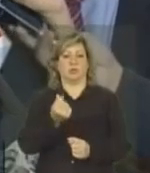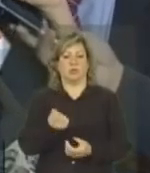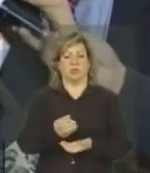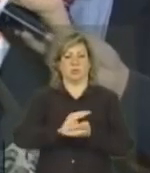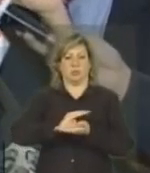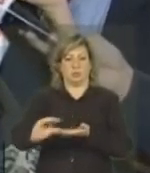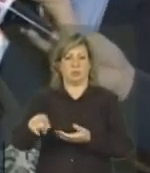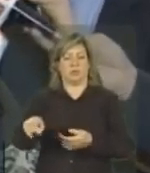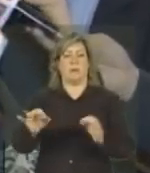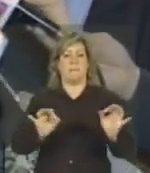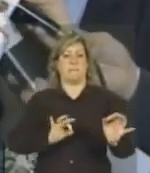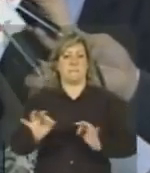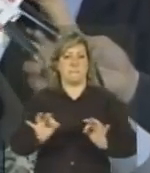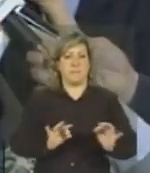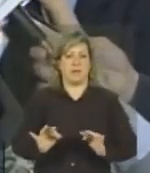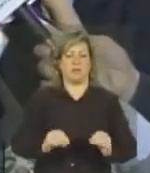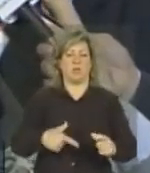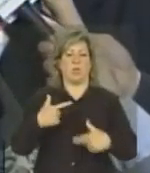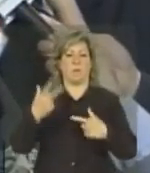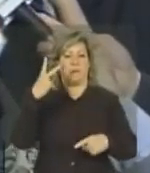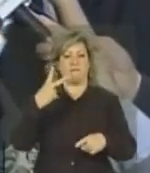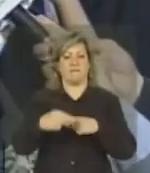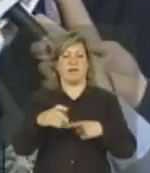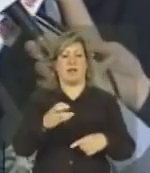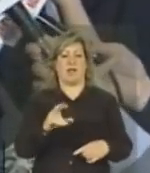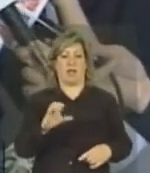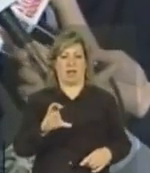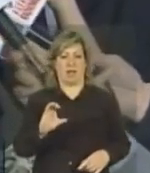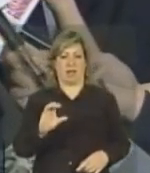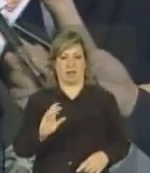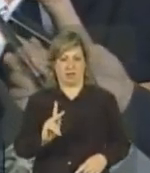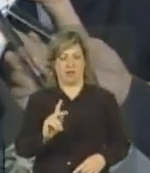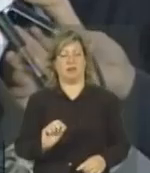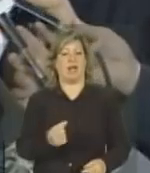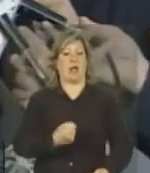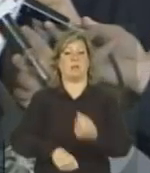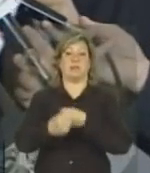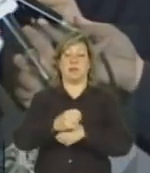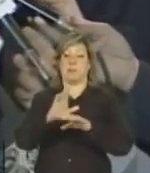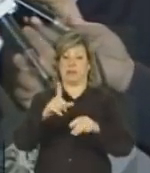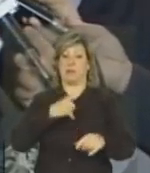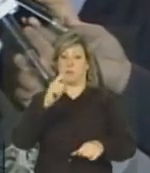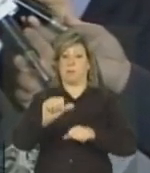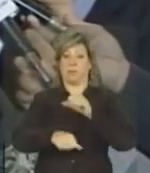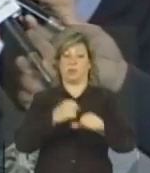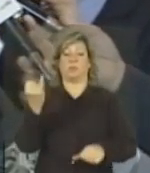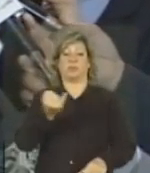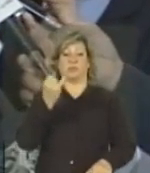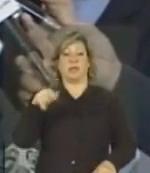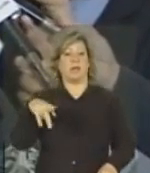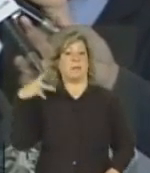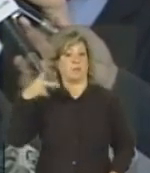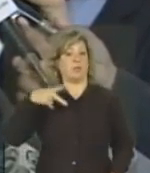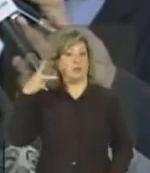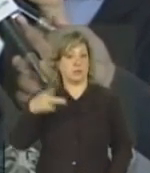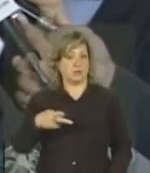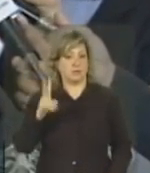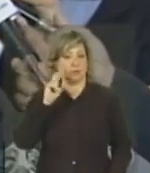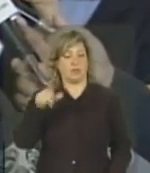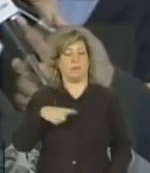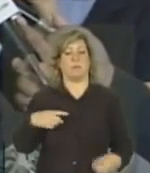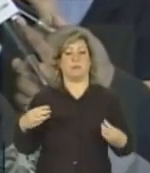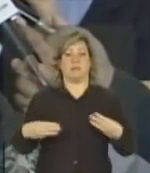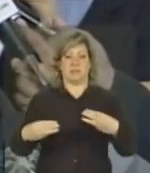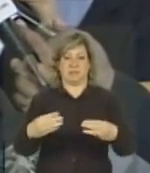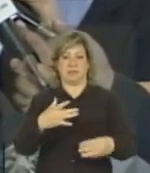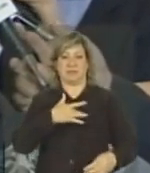repassados para o plano de combate ao crack no ano passado. Agora, tem uma mudança importante nessa política em relação ao Ministério da Saúde. Nós